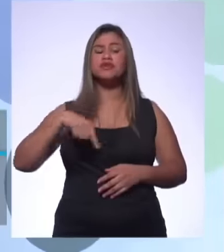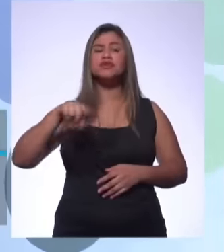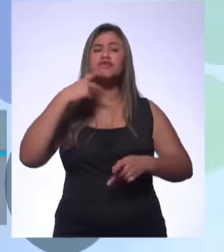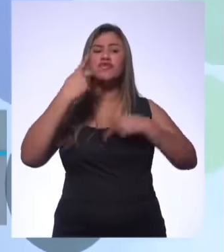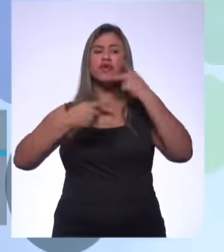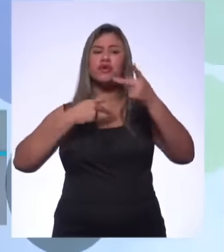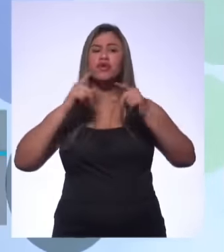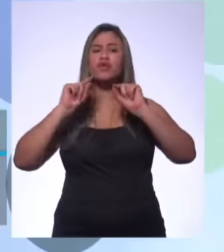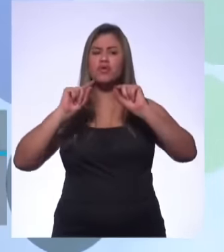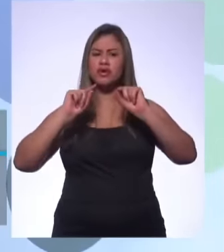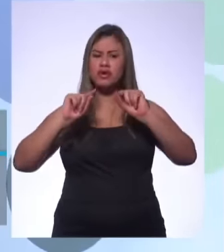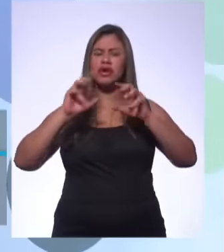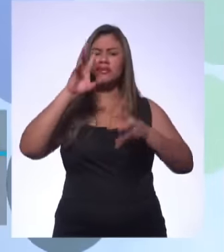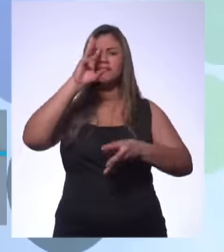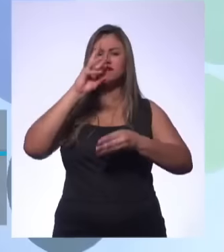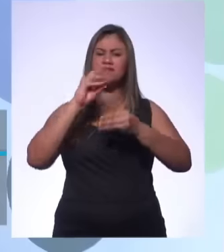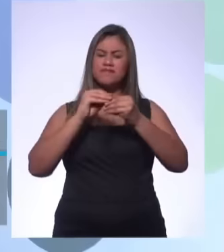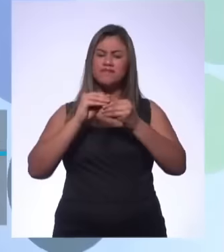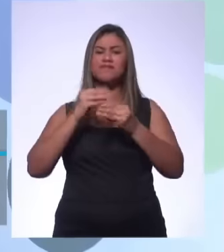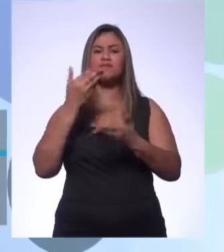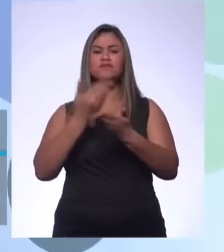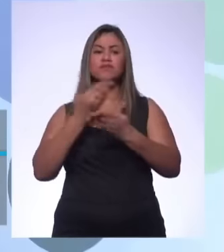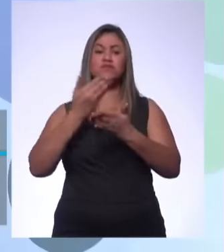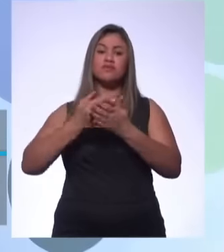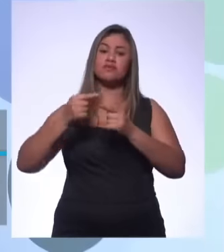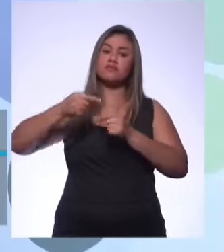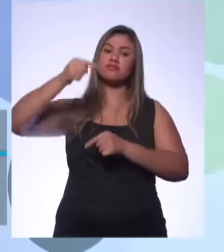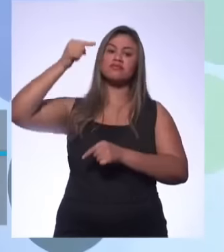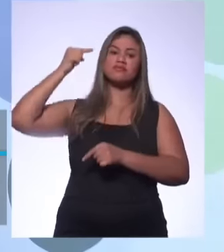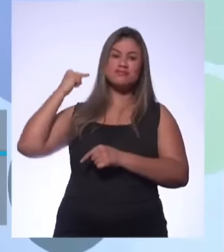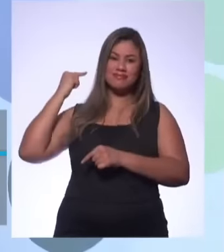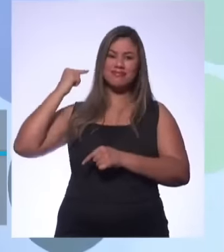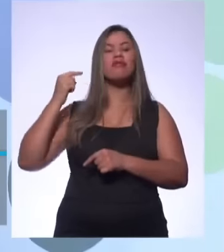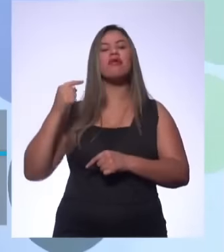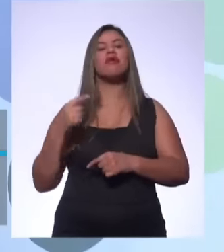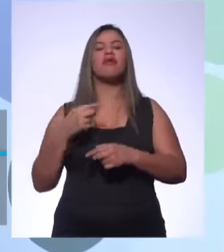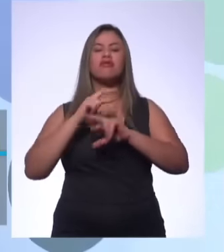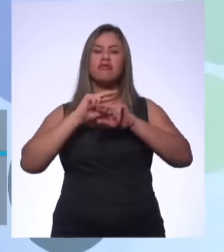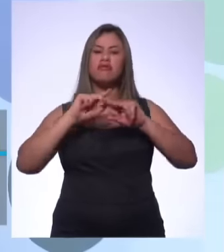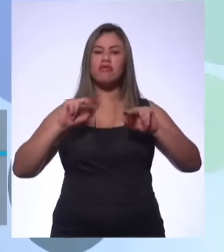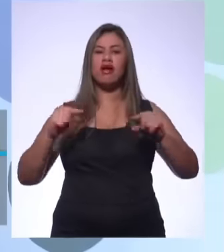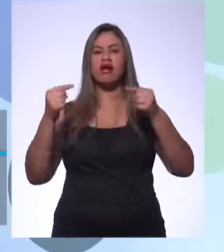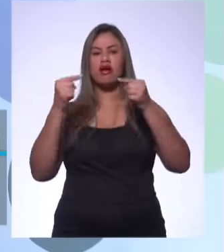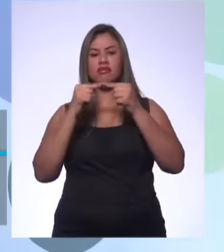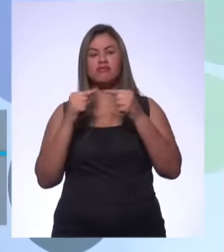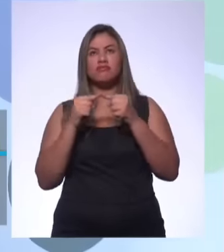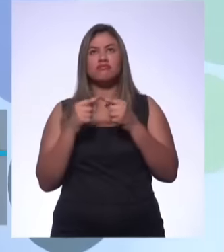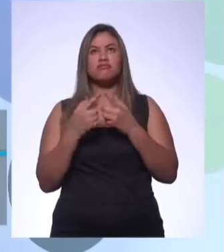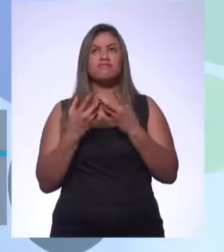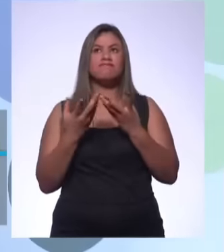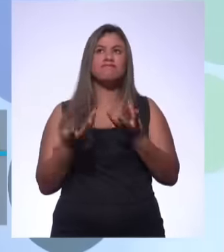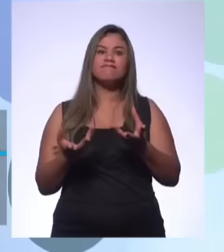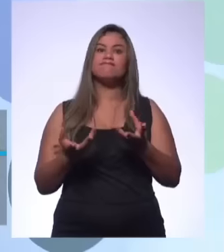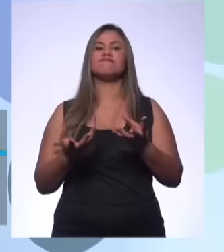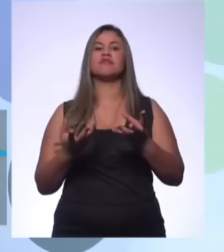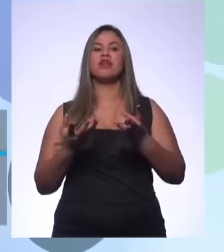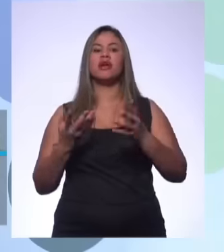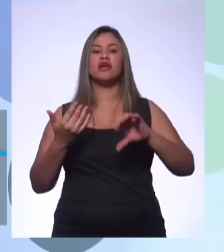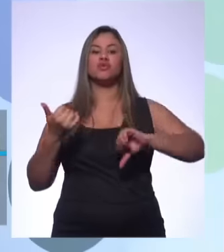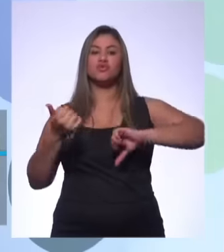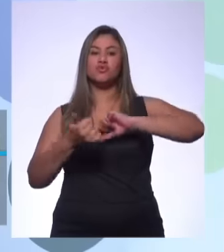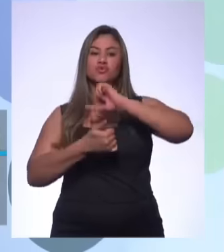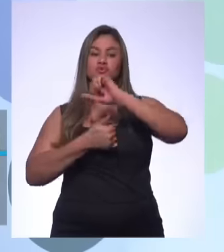começo, foi um pequeno resumo da aula anterior. Alguns elementos que proporcionaram a passagem